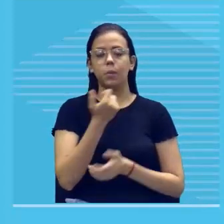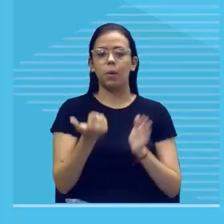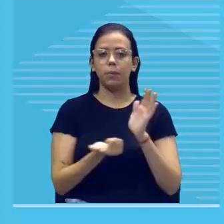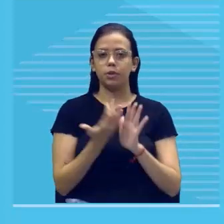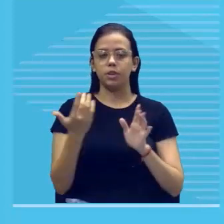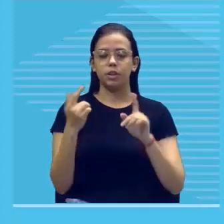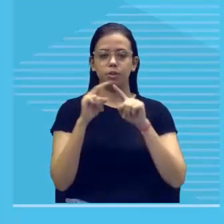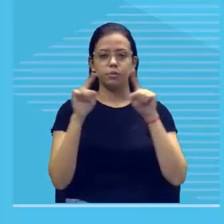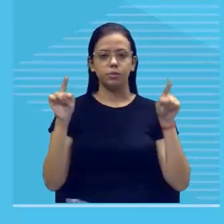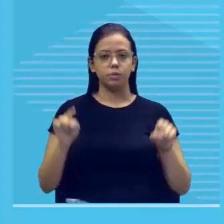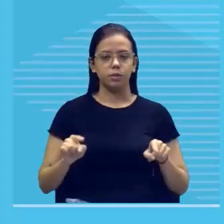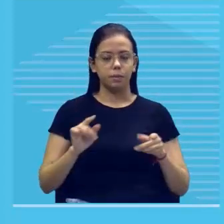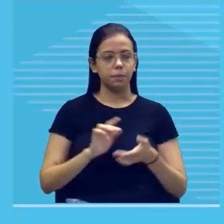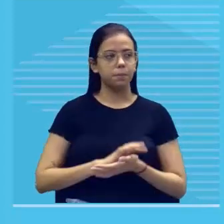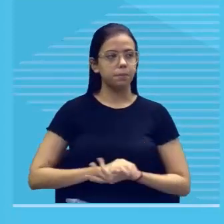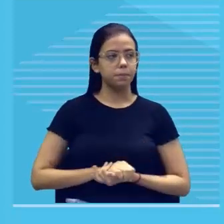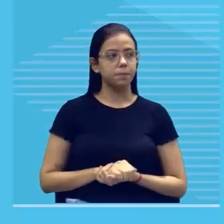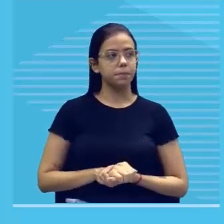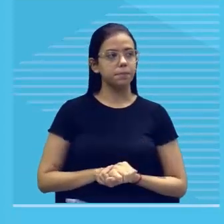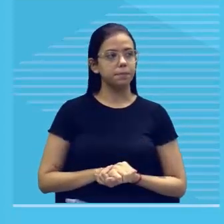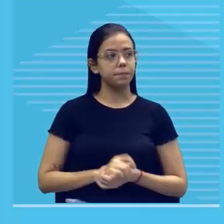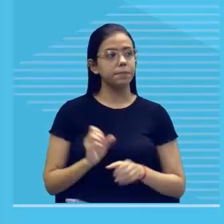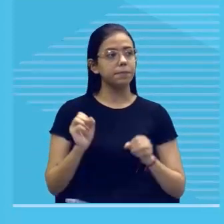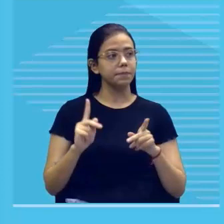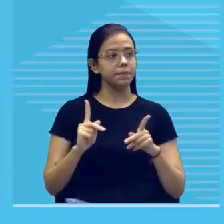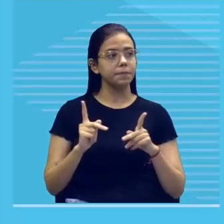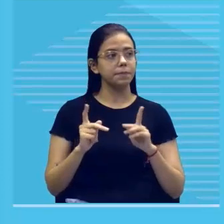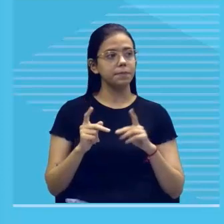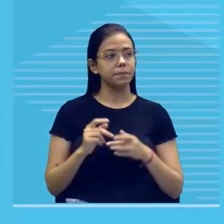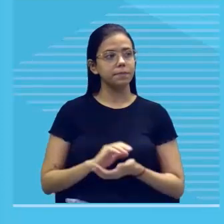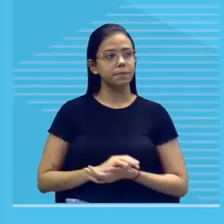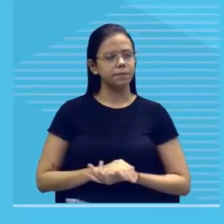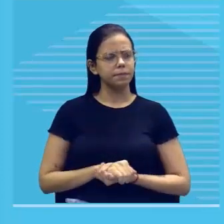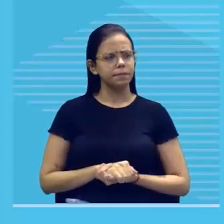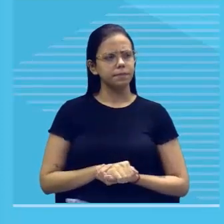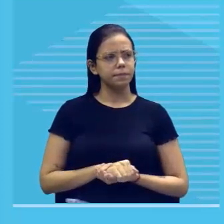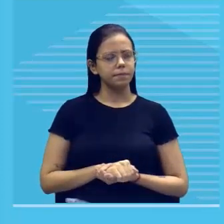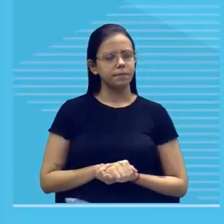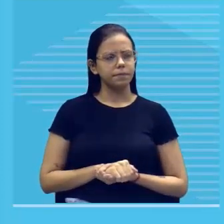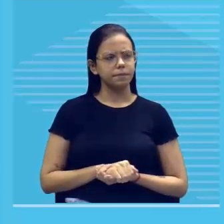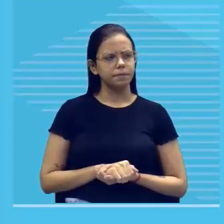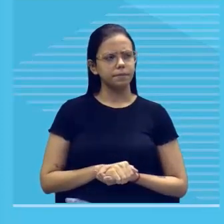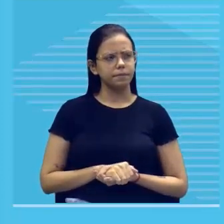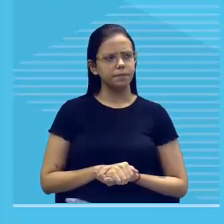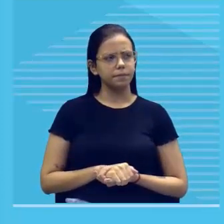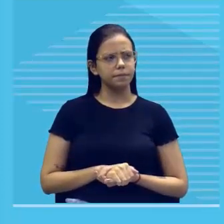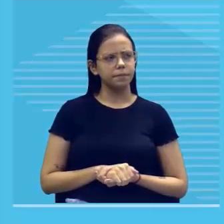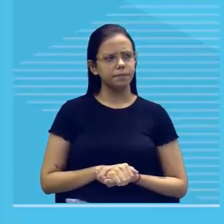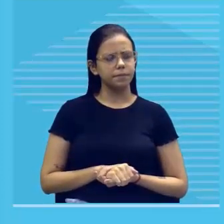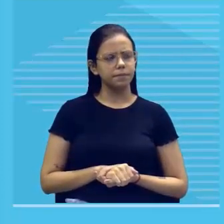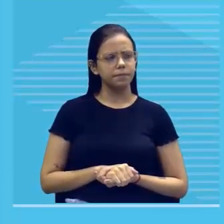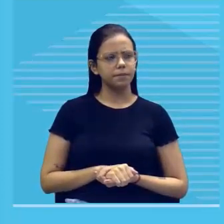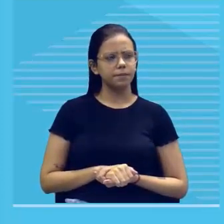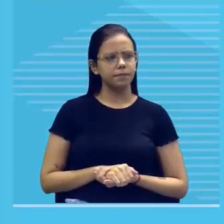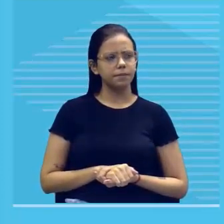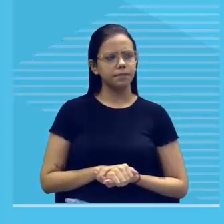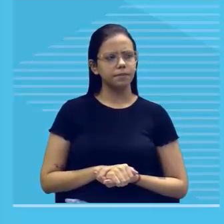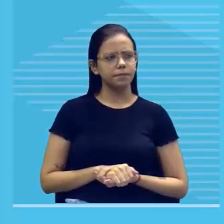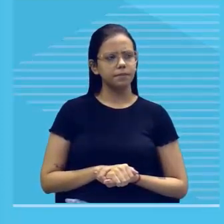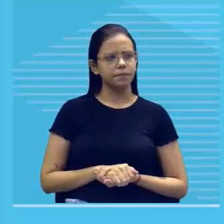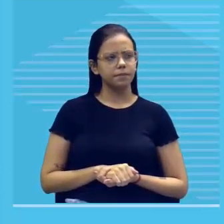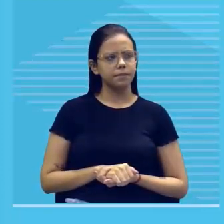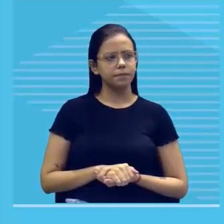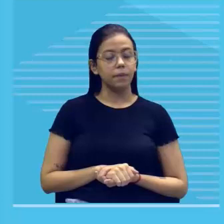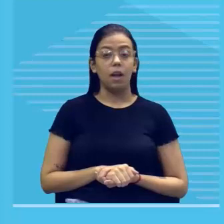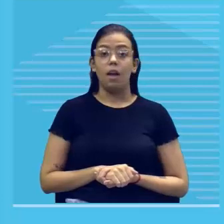funcionários beleza tranquilo ó se eu tenho mais horas para